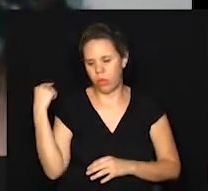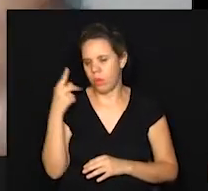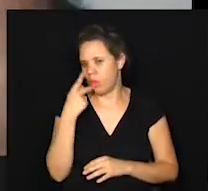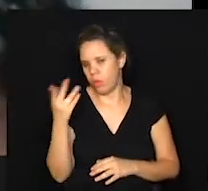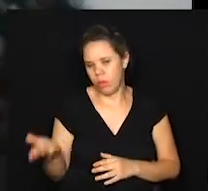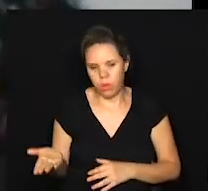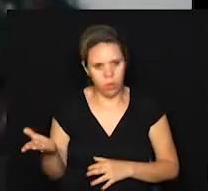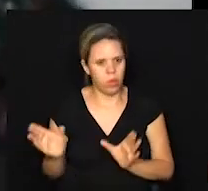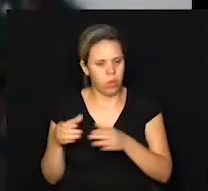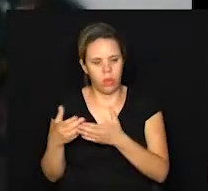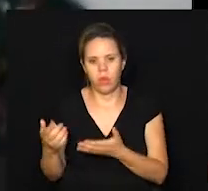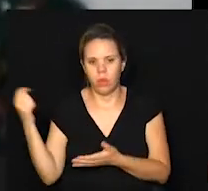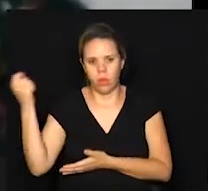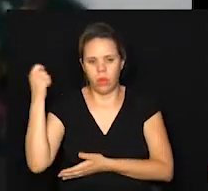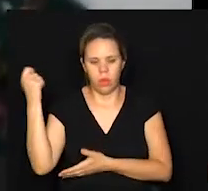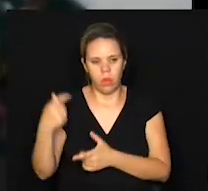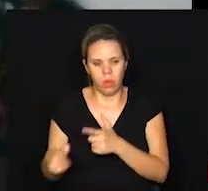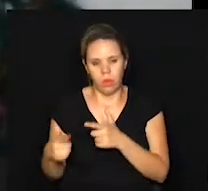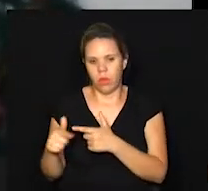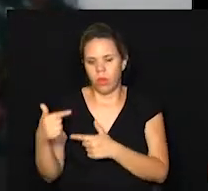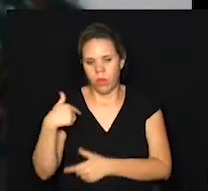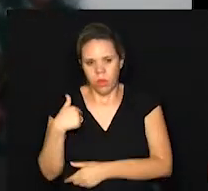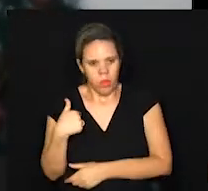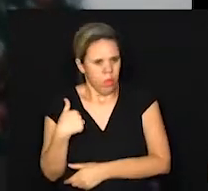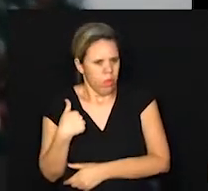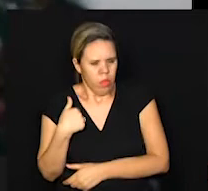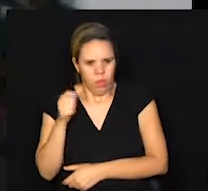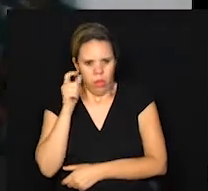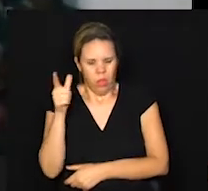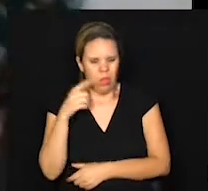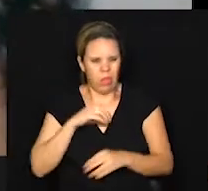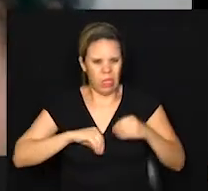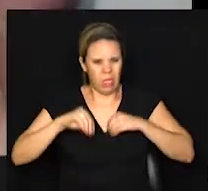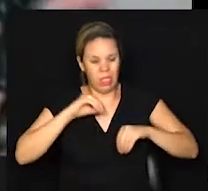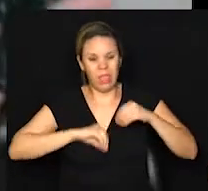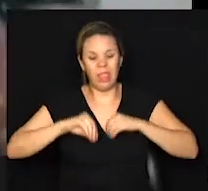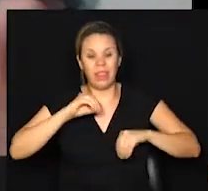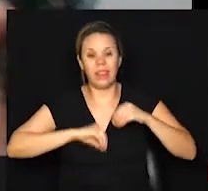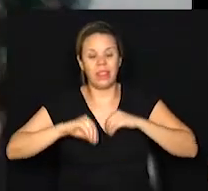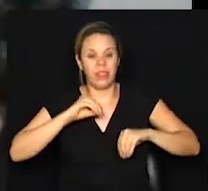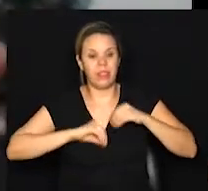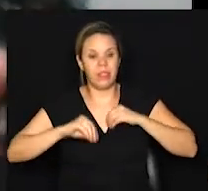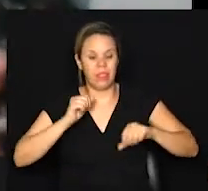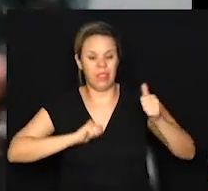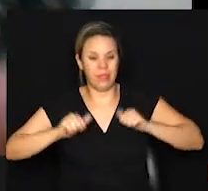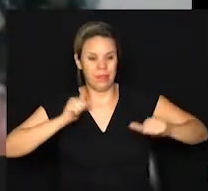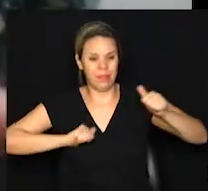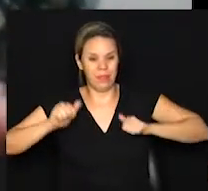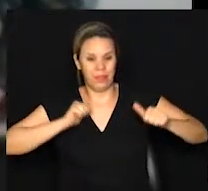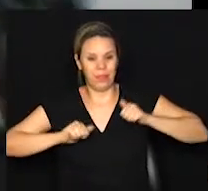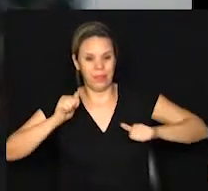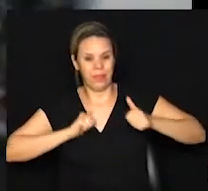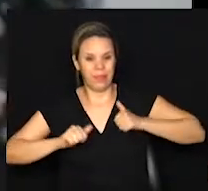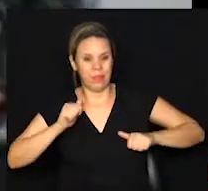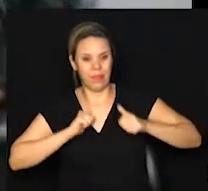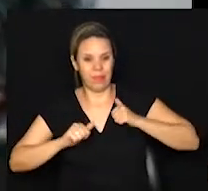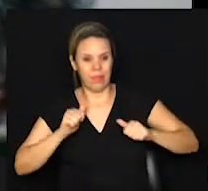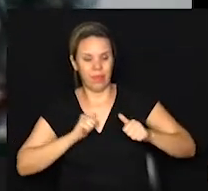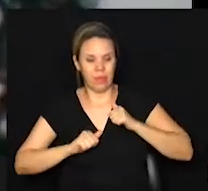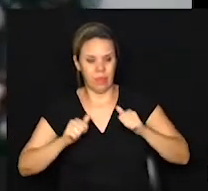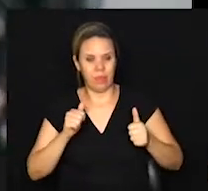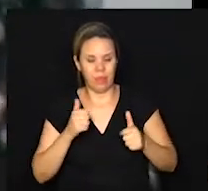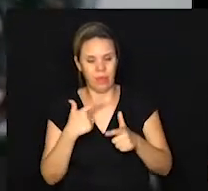E é o caso mais grave, que foi o que me deixou em depressão, ansiedade, com uma síndrome de burnout, e